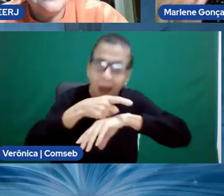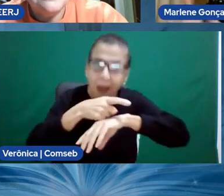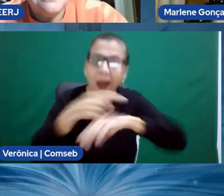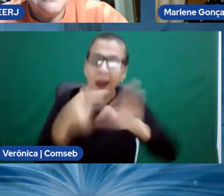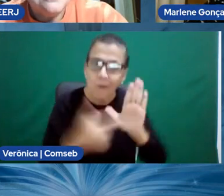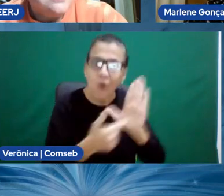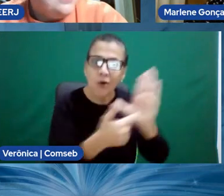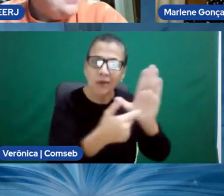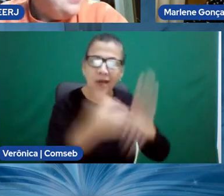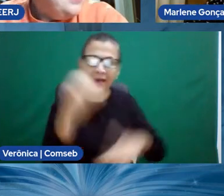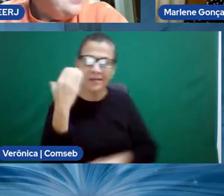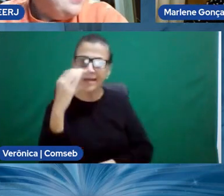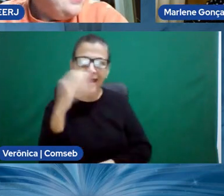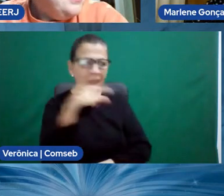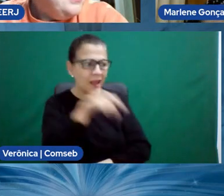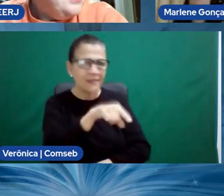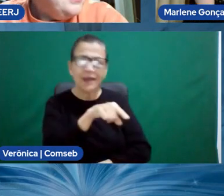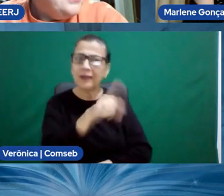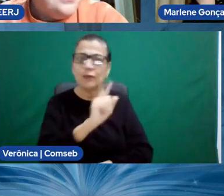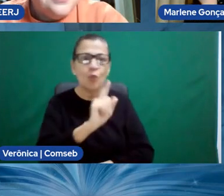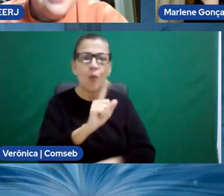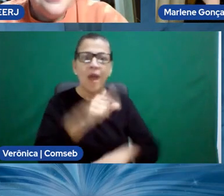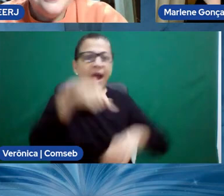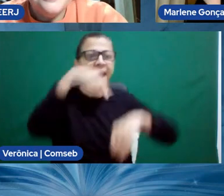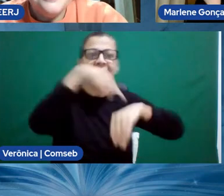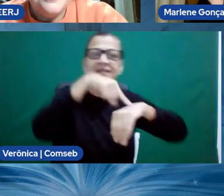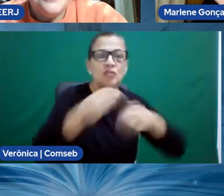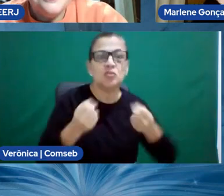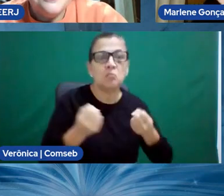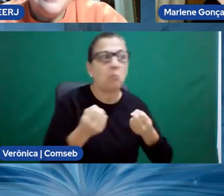que não era exatamente dessa maneira. O Pasteur